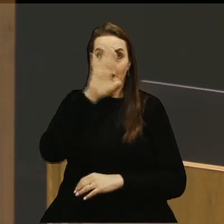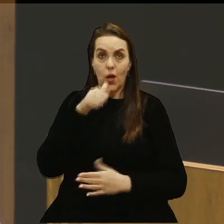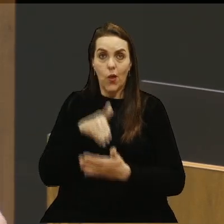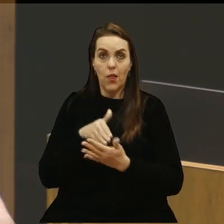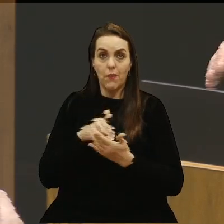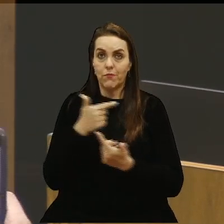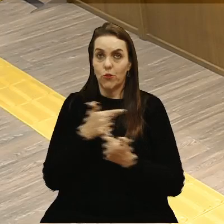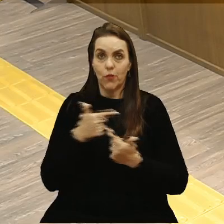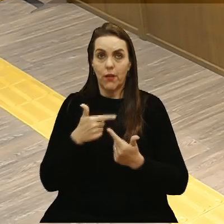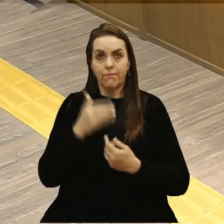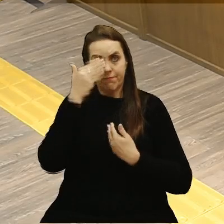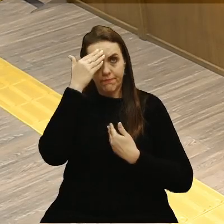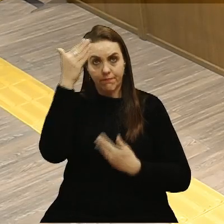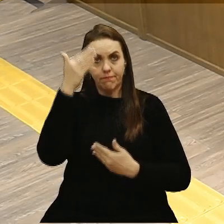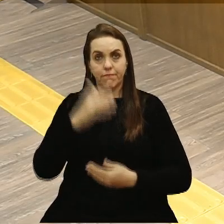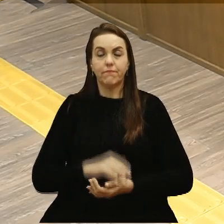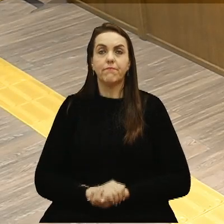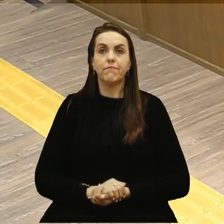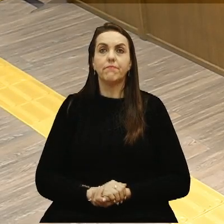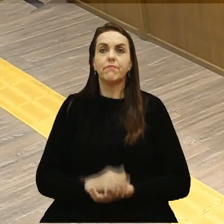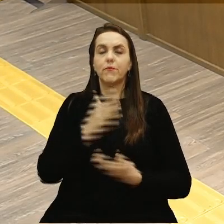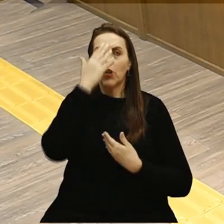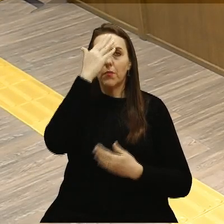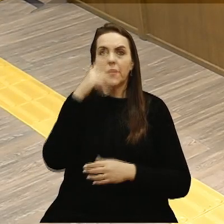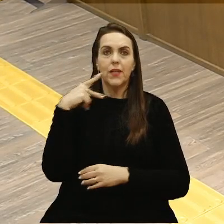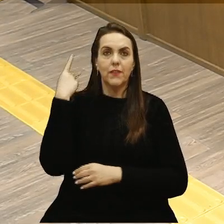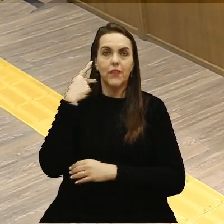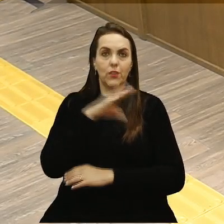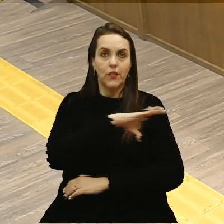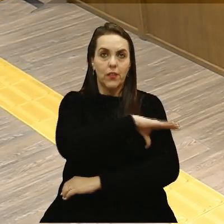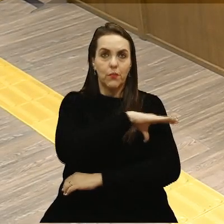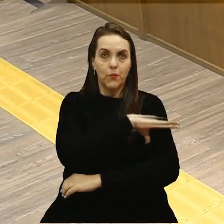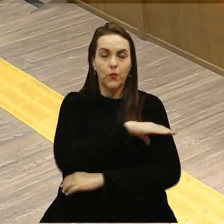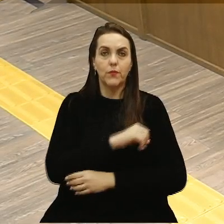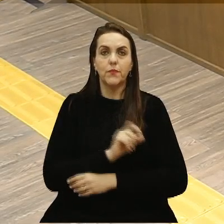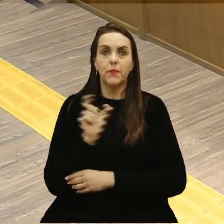Obrigado. Obrigada, vereador Ramon. Com a palavra, o vereador